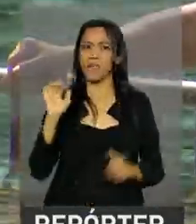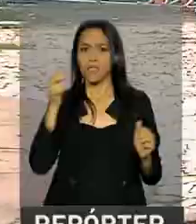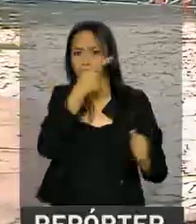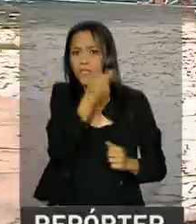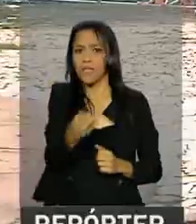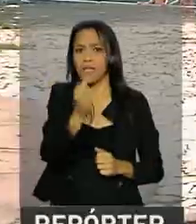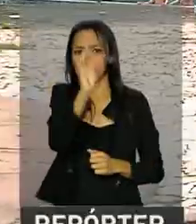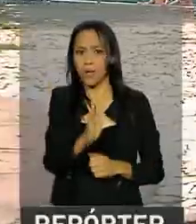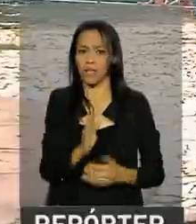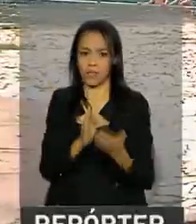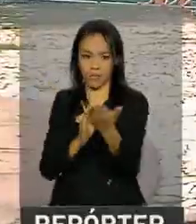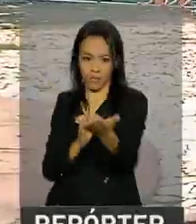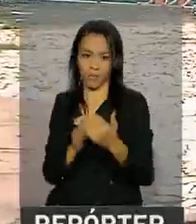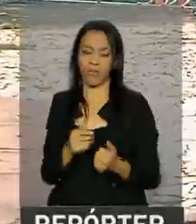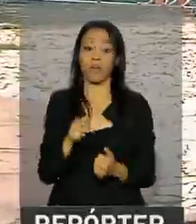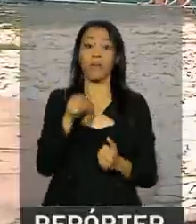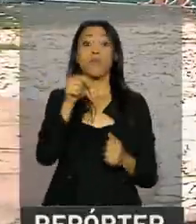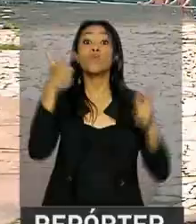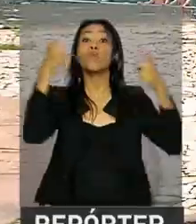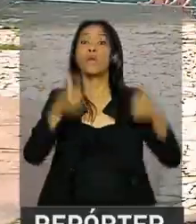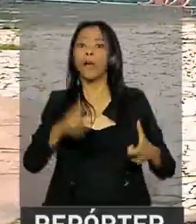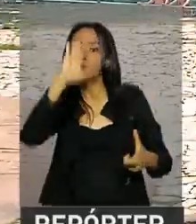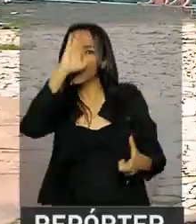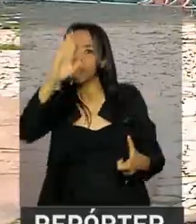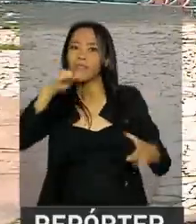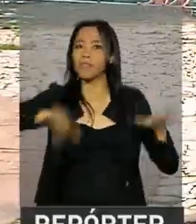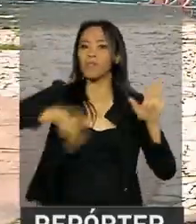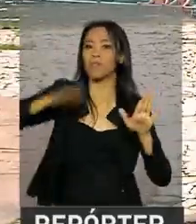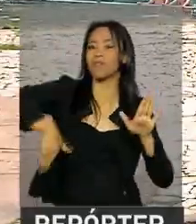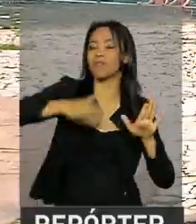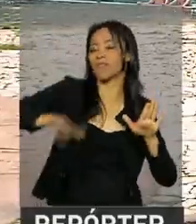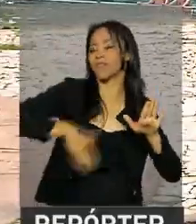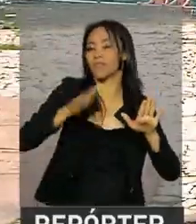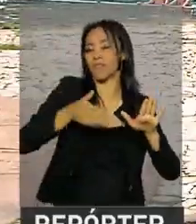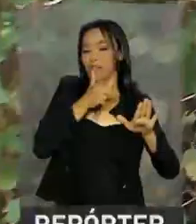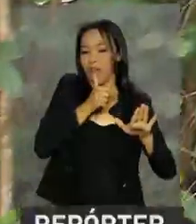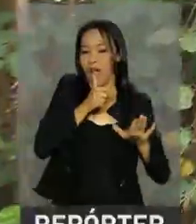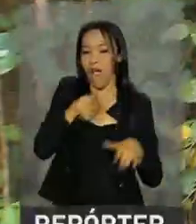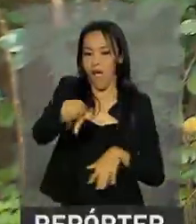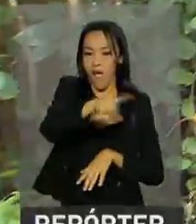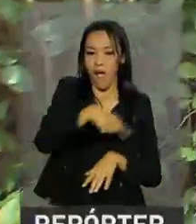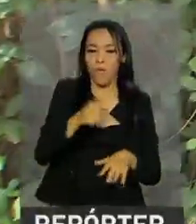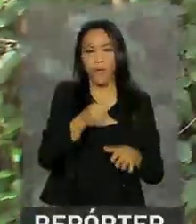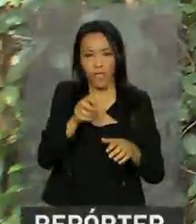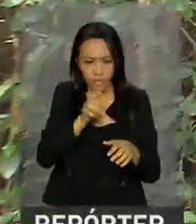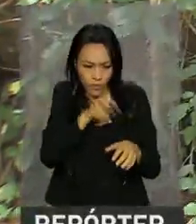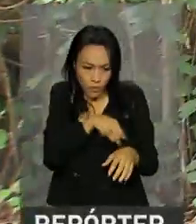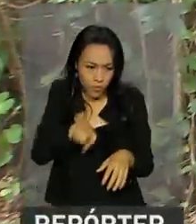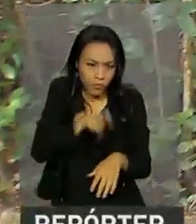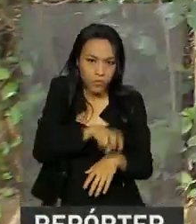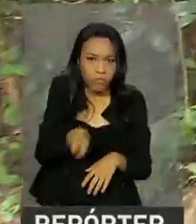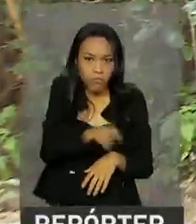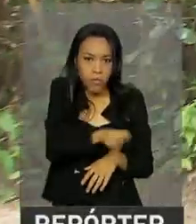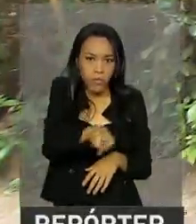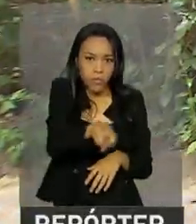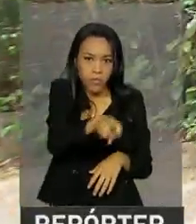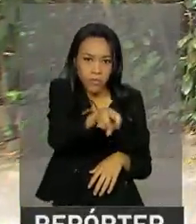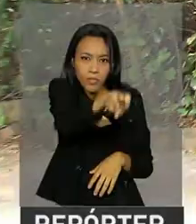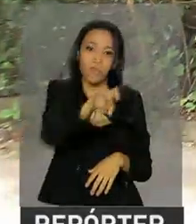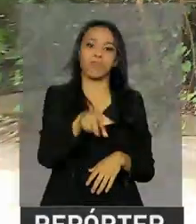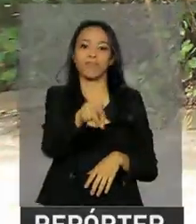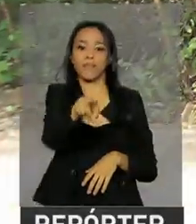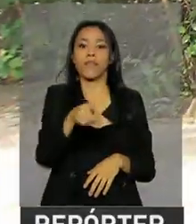Brasil as principais atrações são as piscinas de águas correntes e as trilhas ecológicas quem